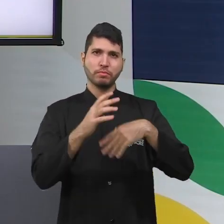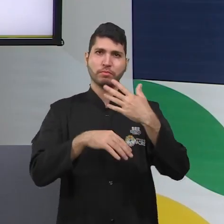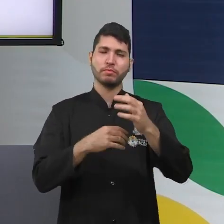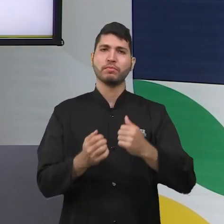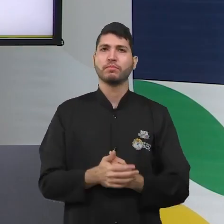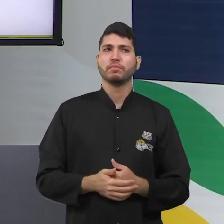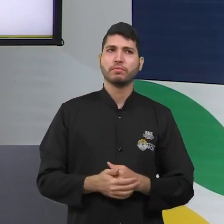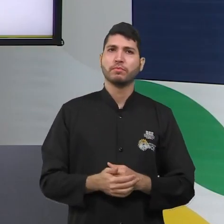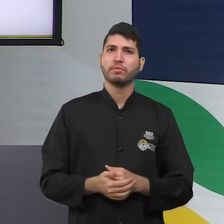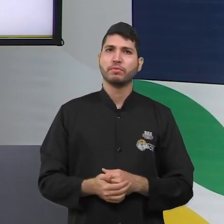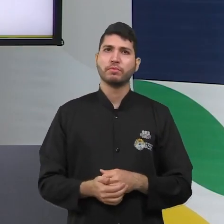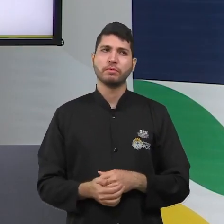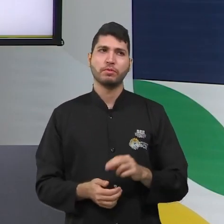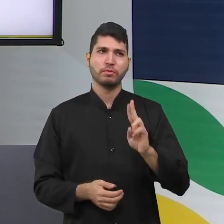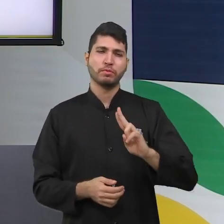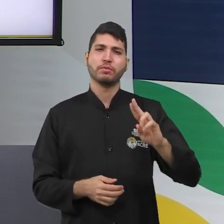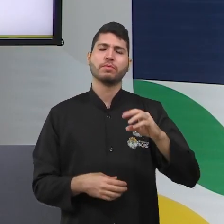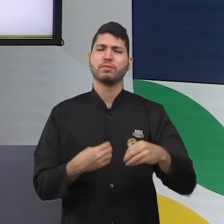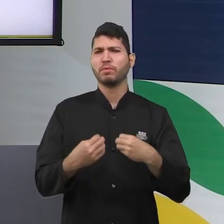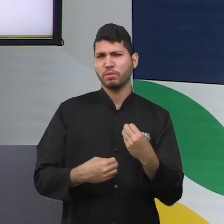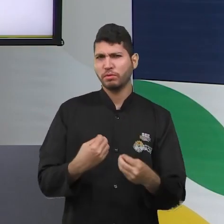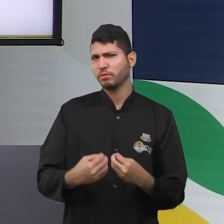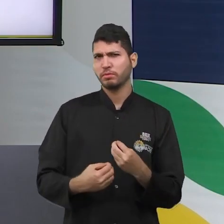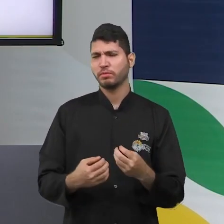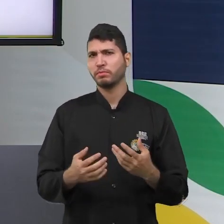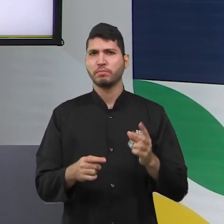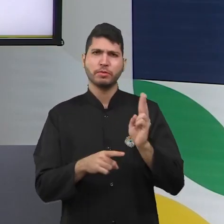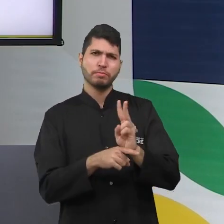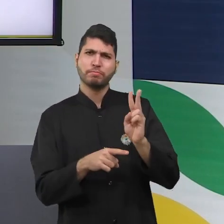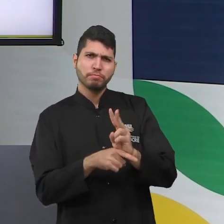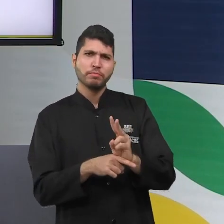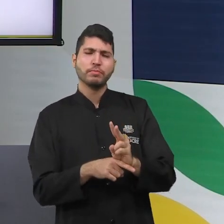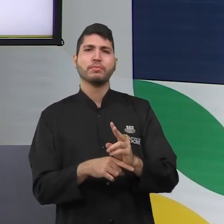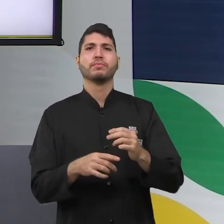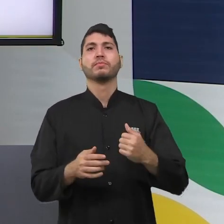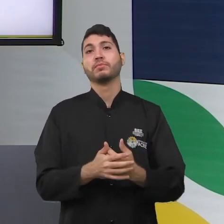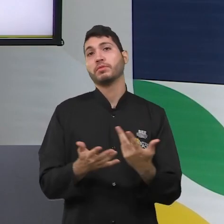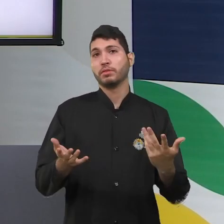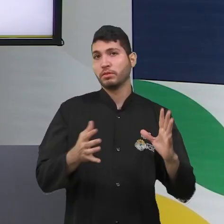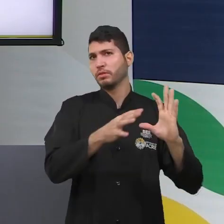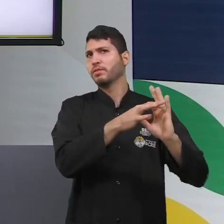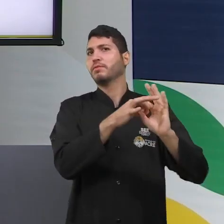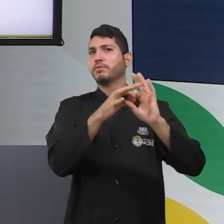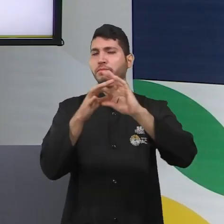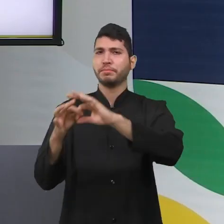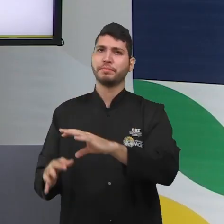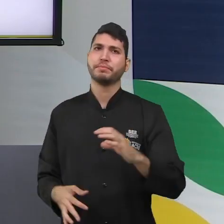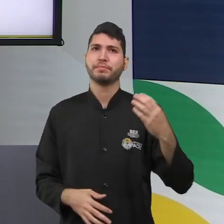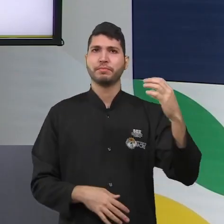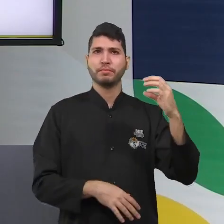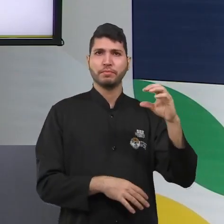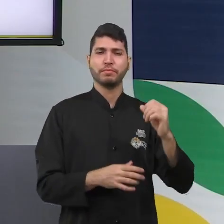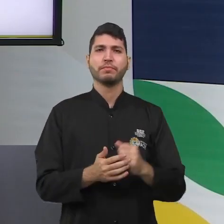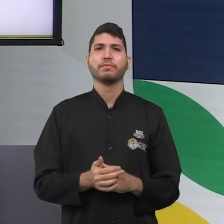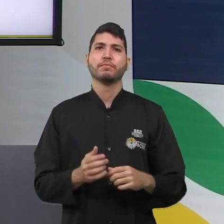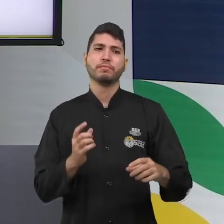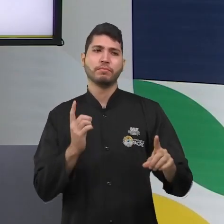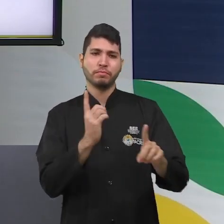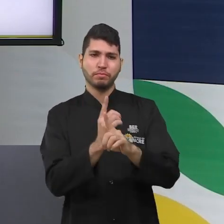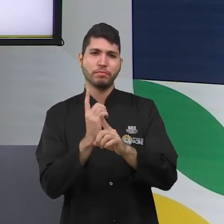as ferramentas que a gente poderia encontrar e adotar para preservar? Então, aqui já entra o contexto científico de buscar e encontrar